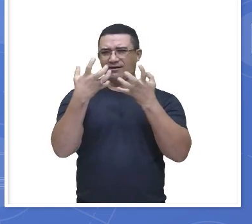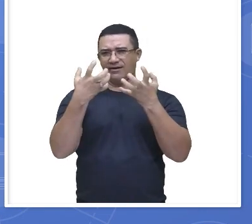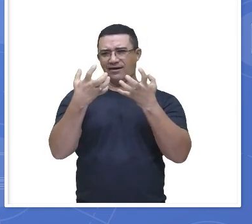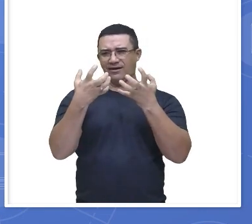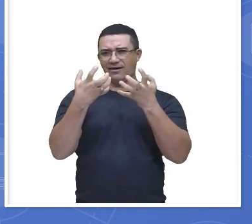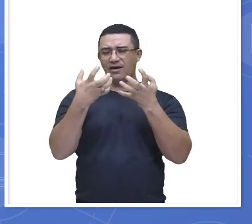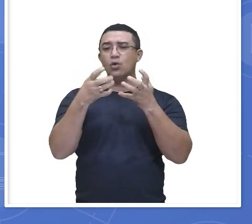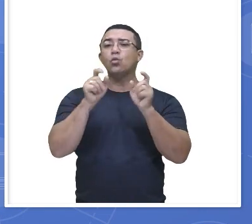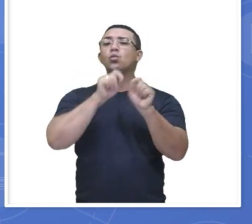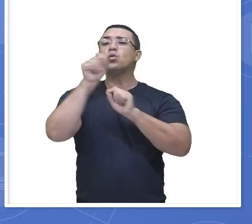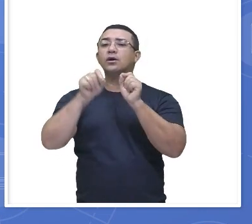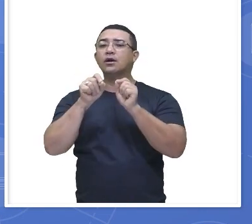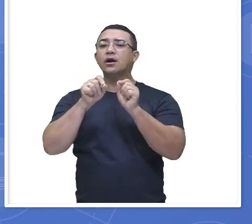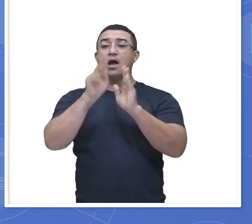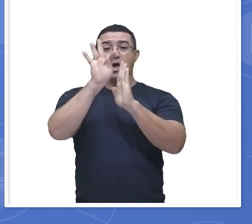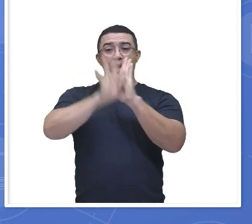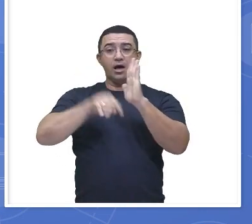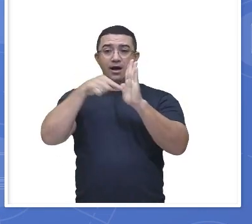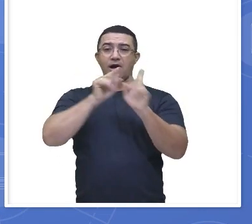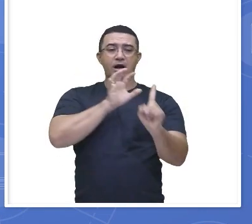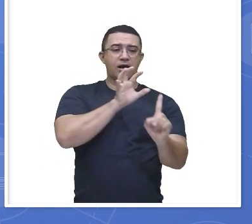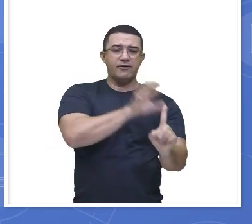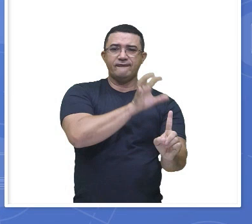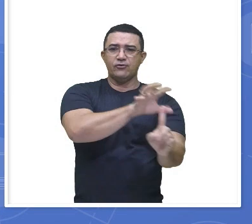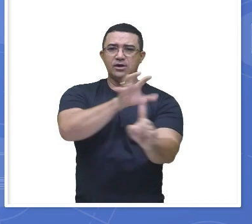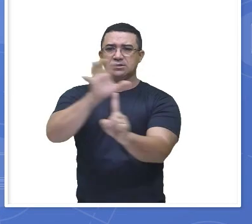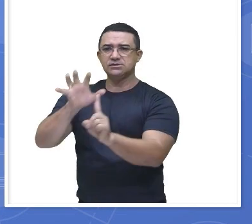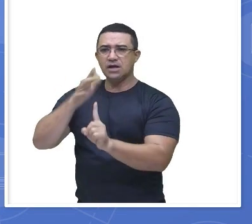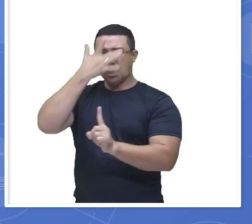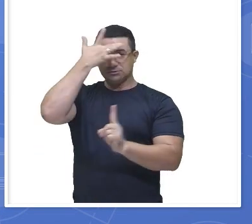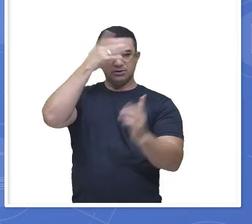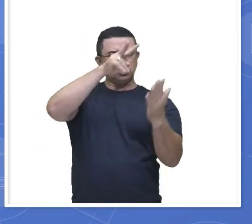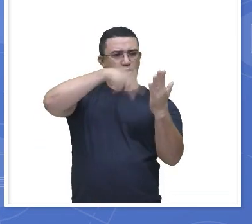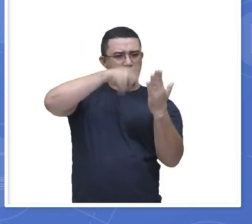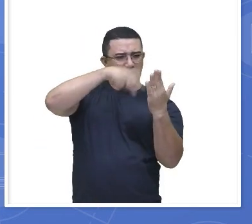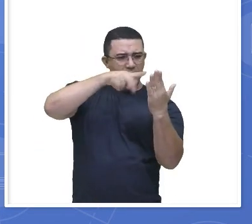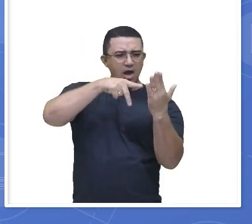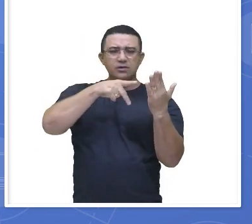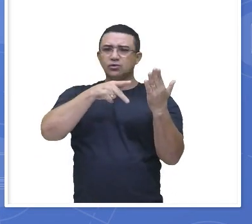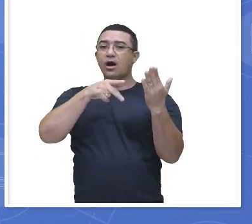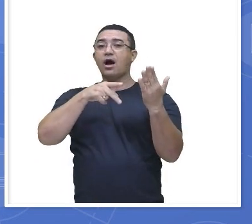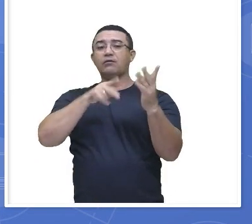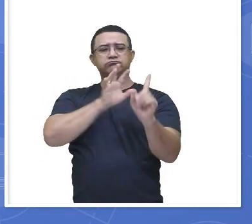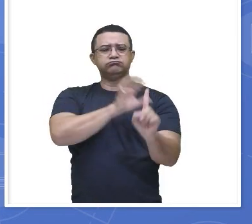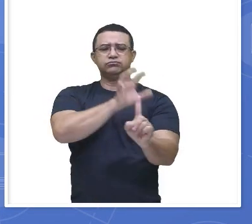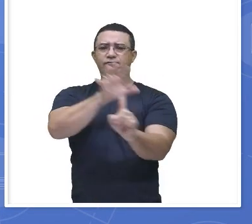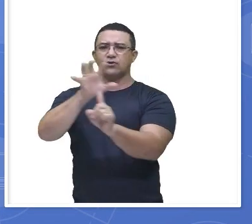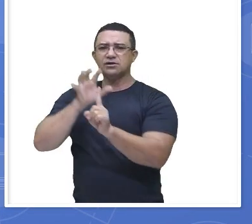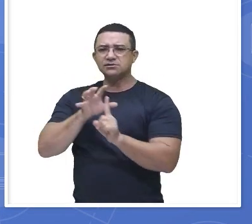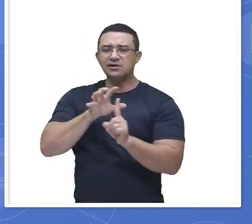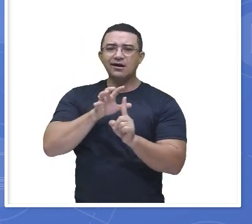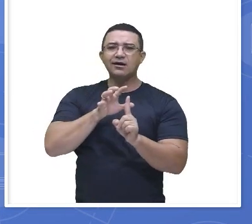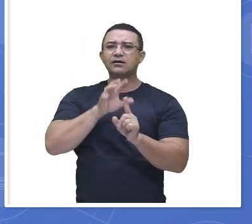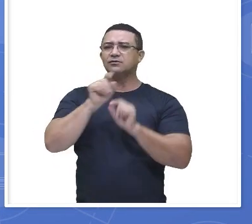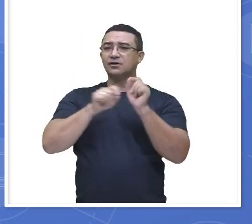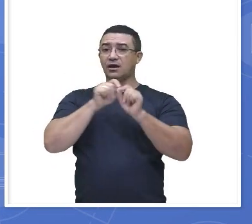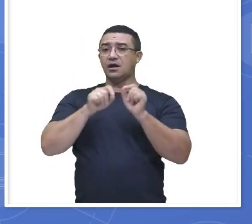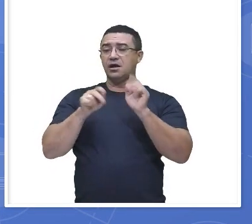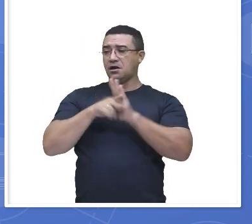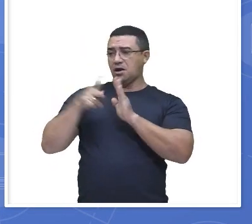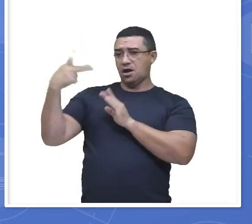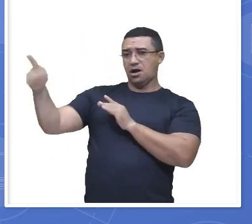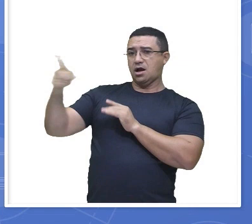possivelmente, influenciar o leitor, o ouvinte. Influenciar o leitor, o ouvinte, a respeito daquela